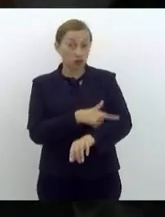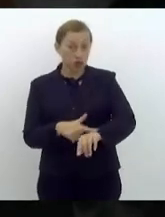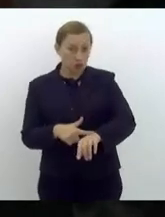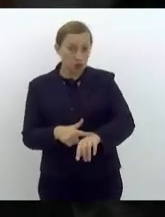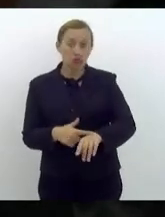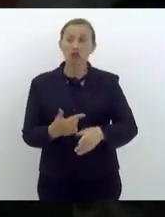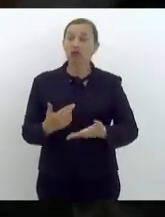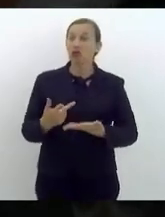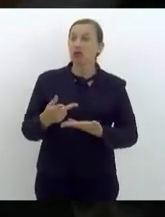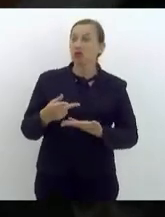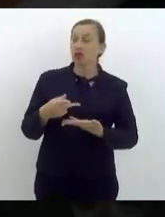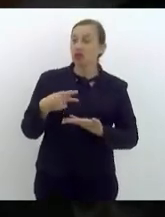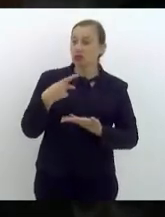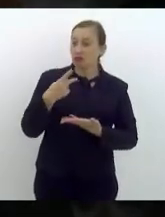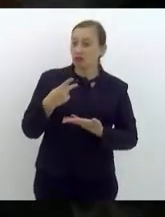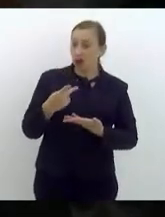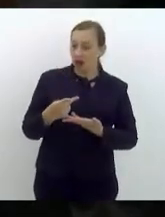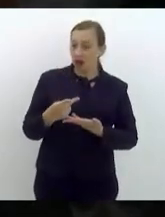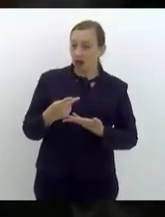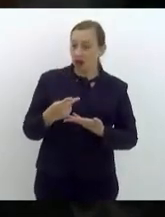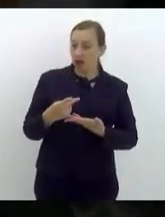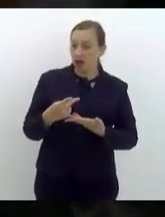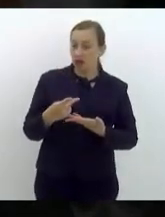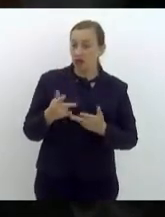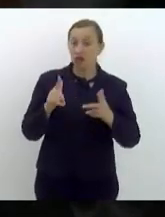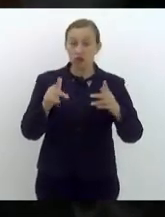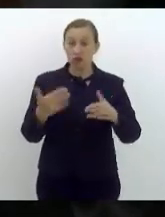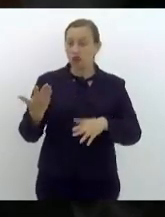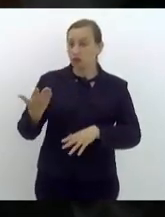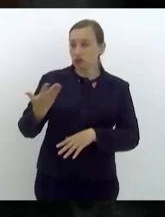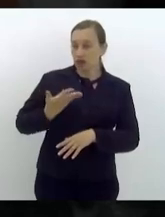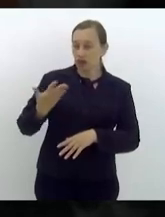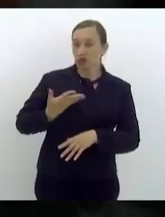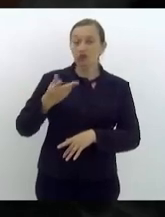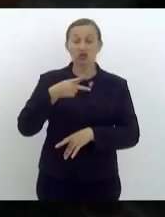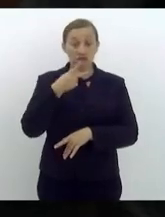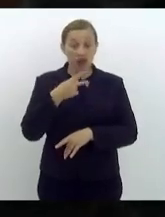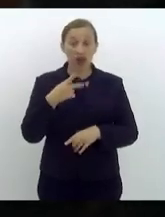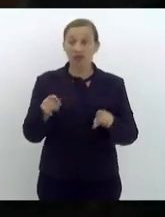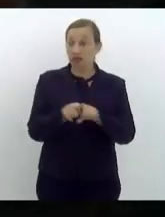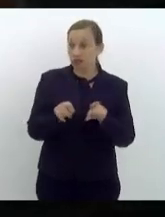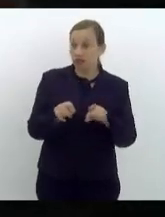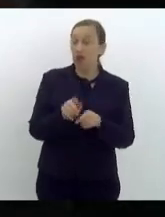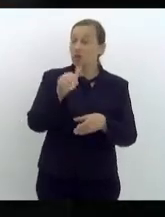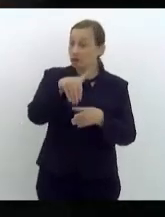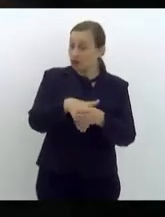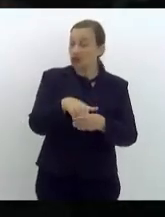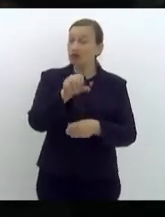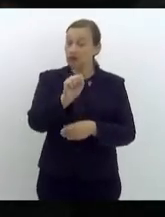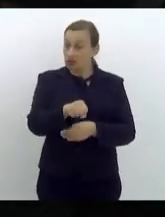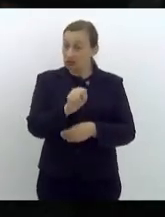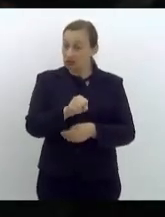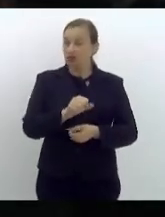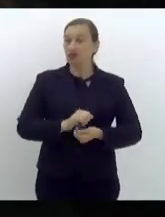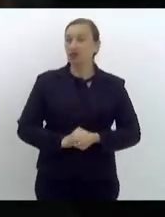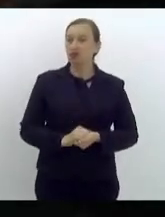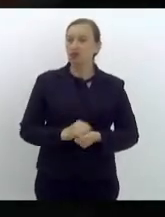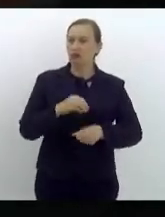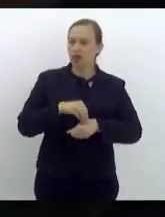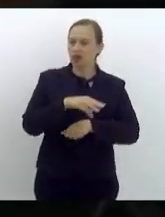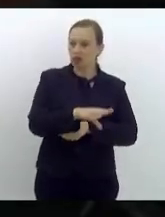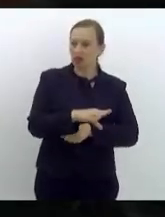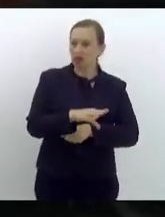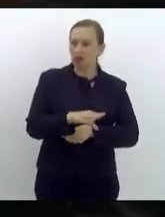faço das palavras dos colegas que me antecederam também as minhas, para votar favoravelmente a